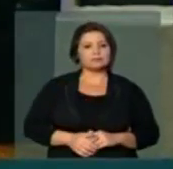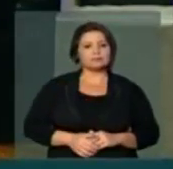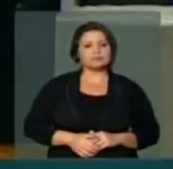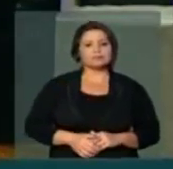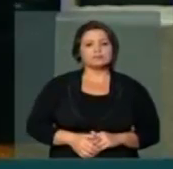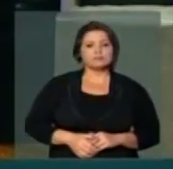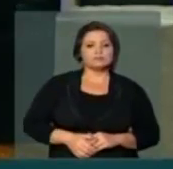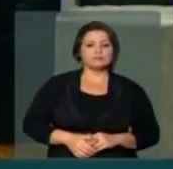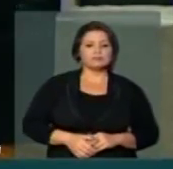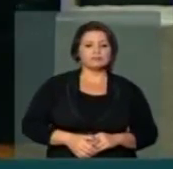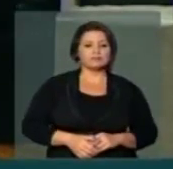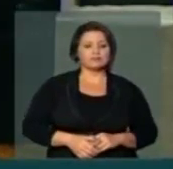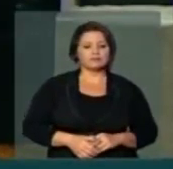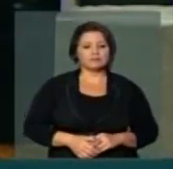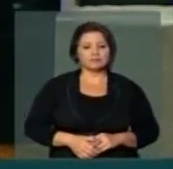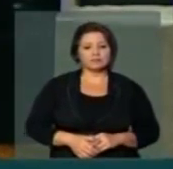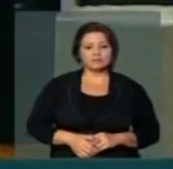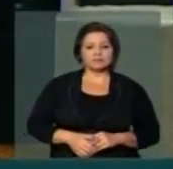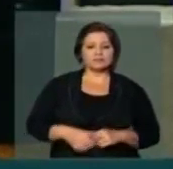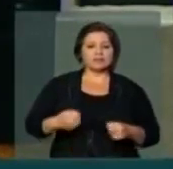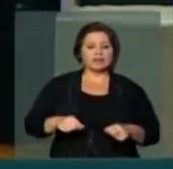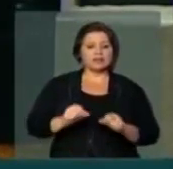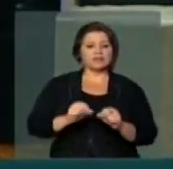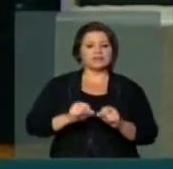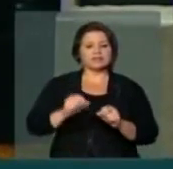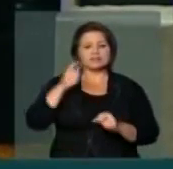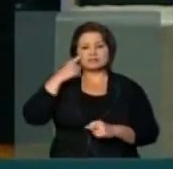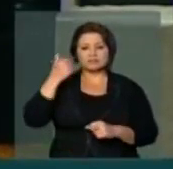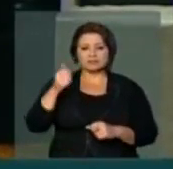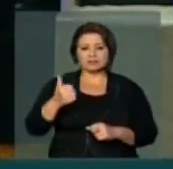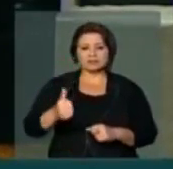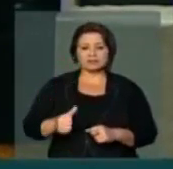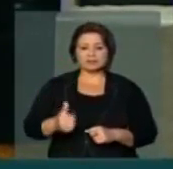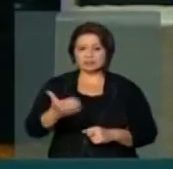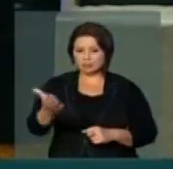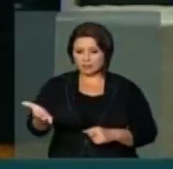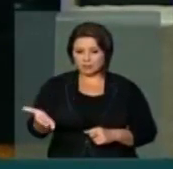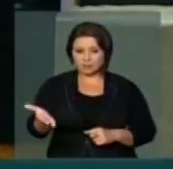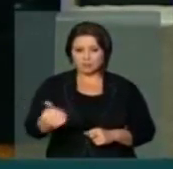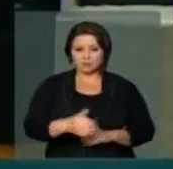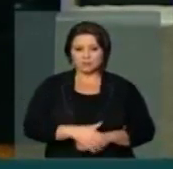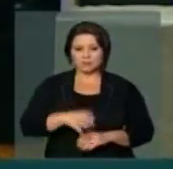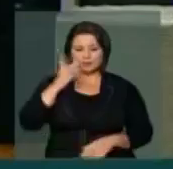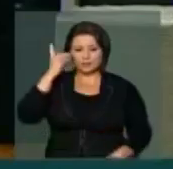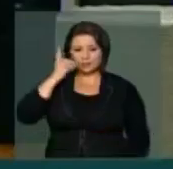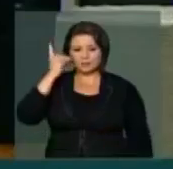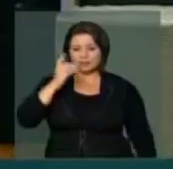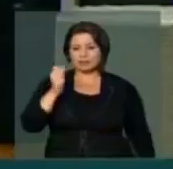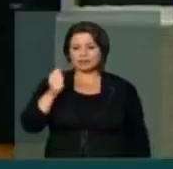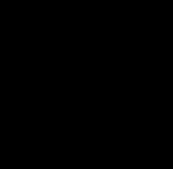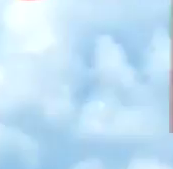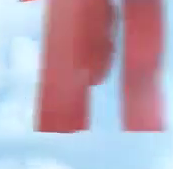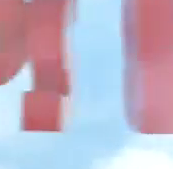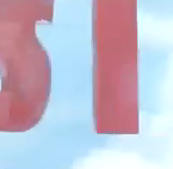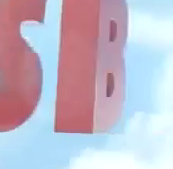Presidente, ainda fazendo essa reavaliação, mas concedo uma parte ao deputado Amaury.